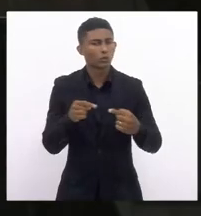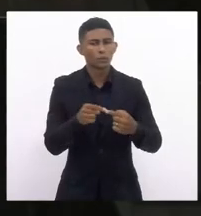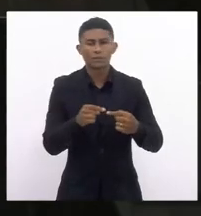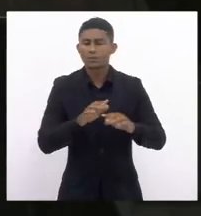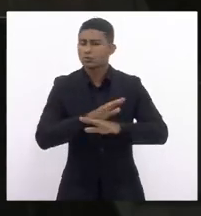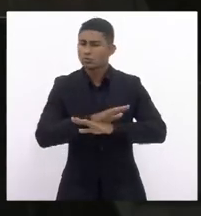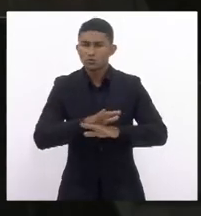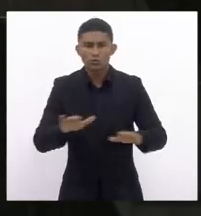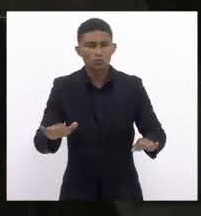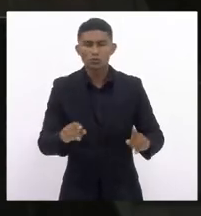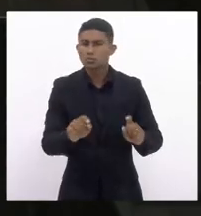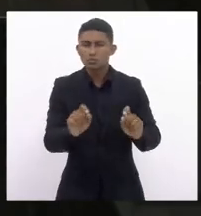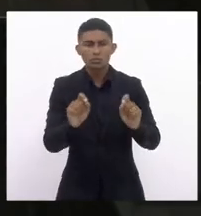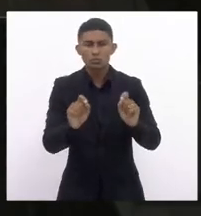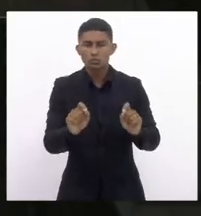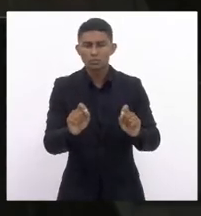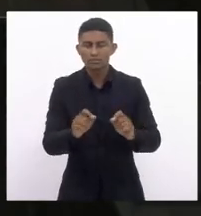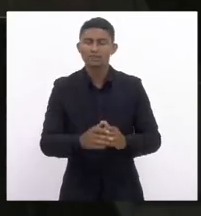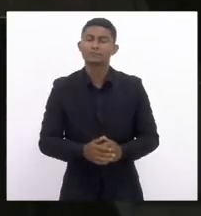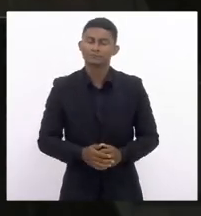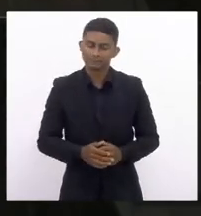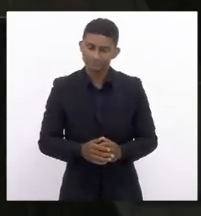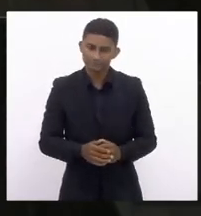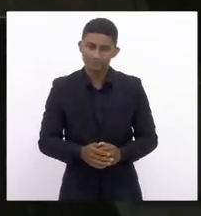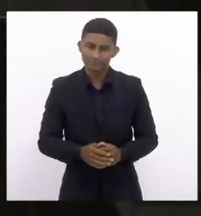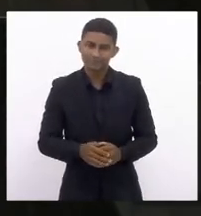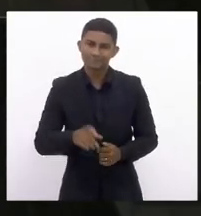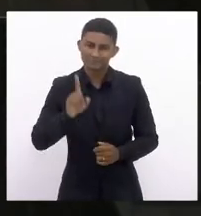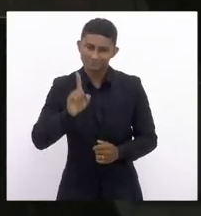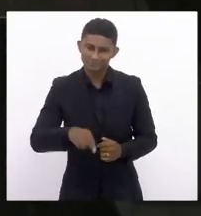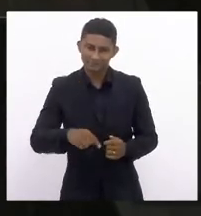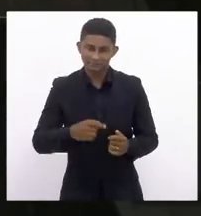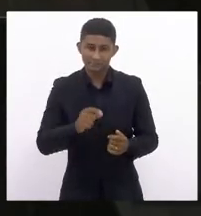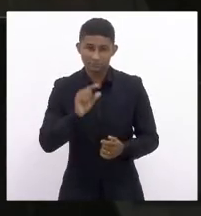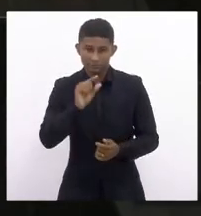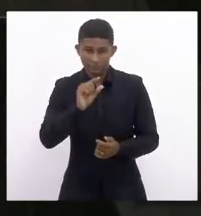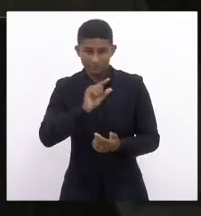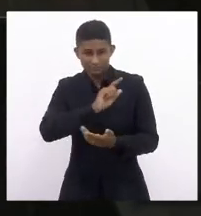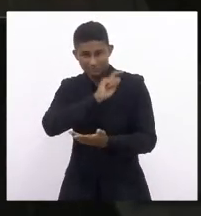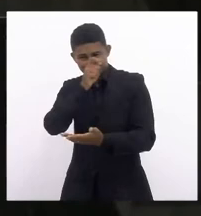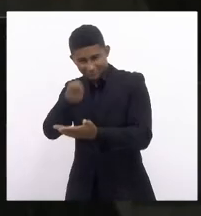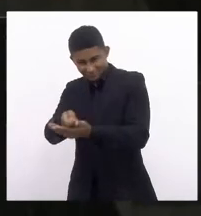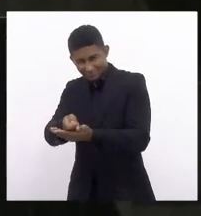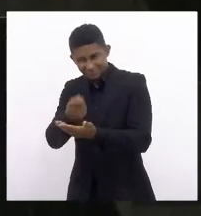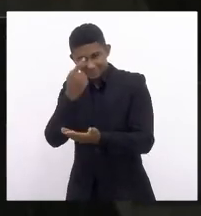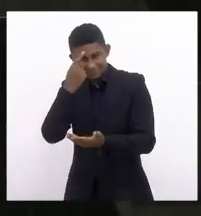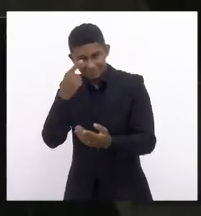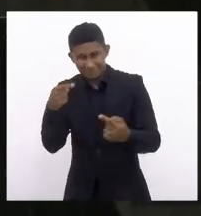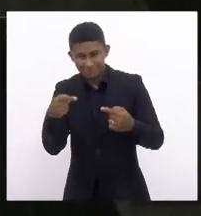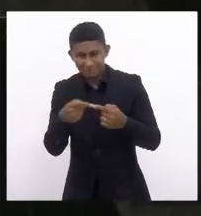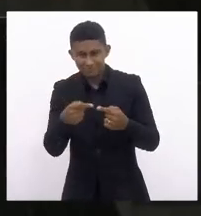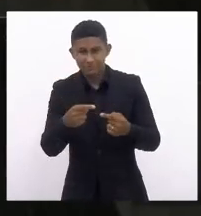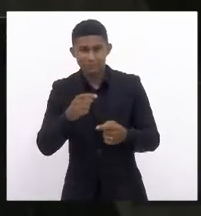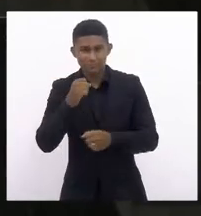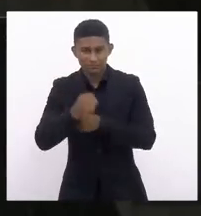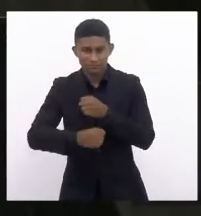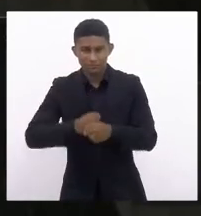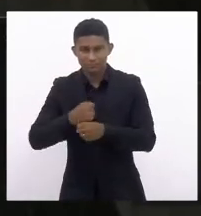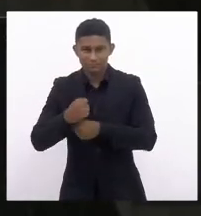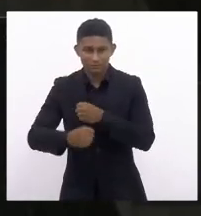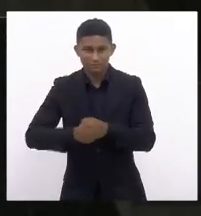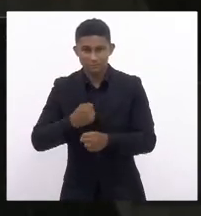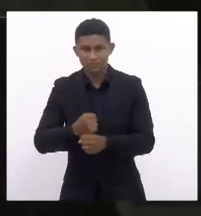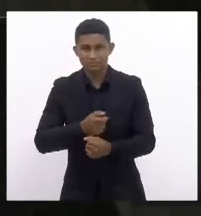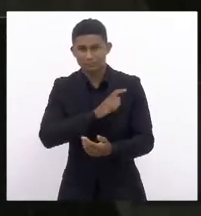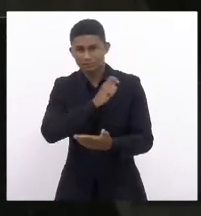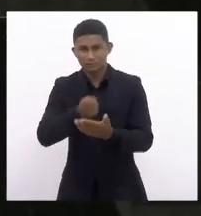exclusivamente o recolhimento da taxa de licenciamento anual.